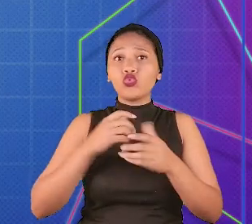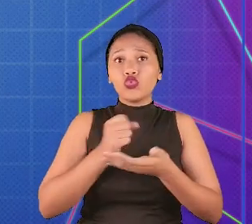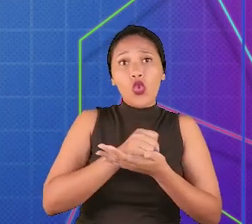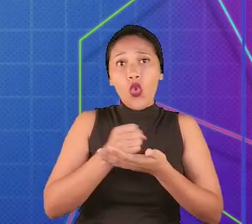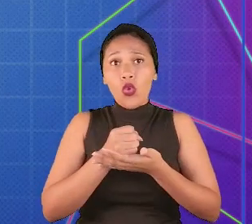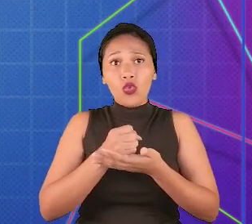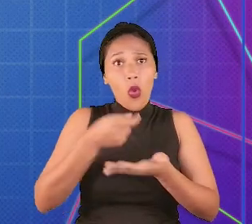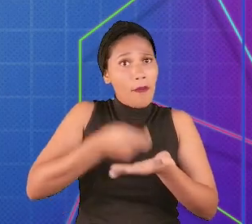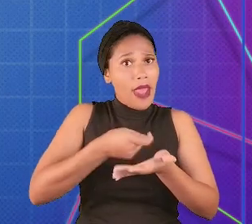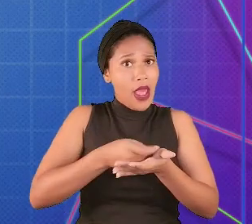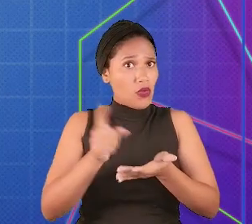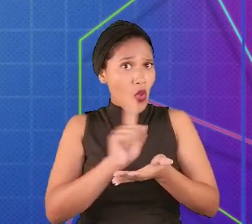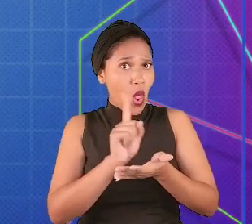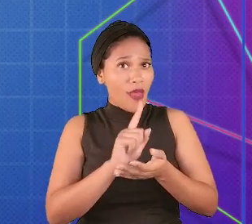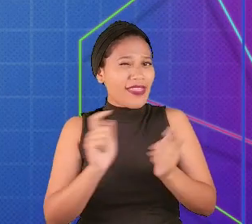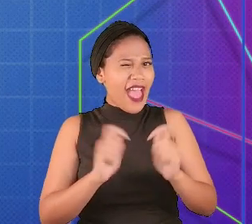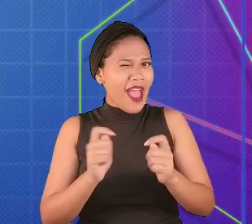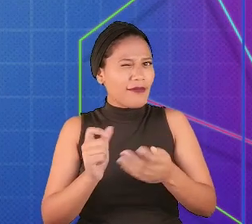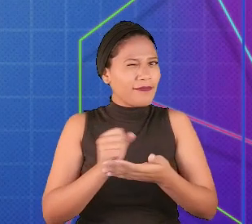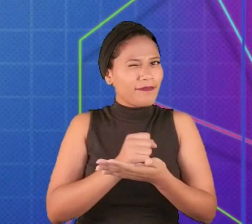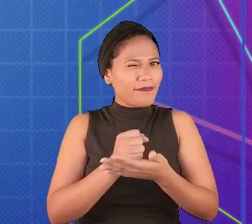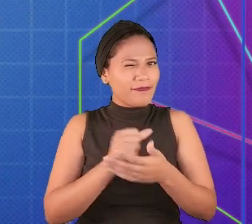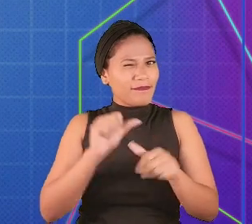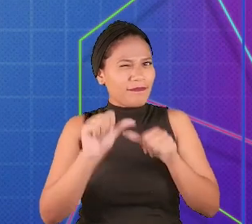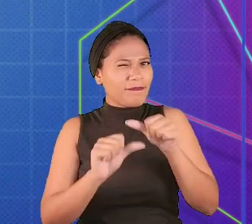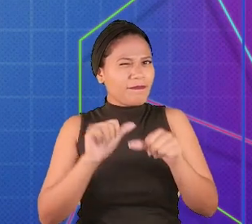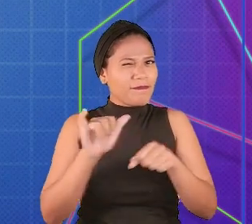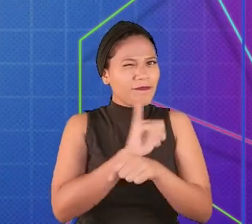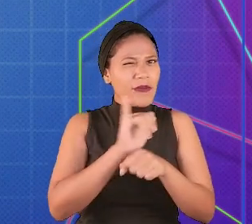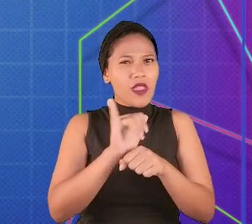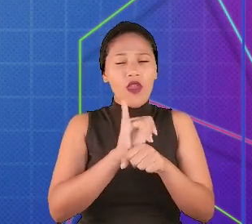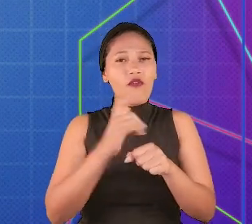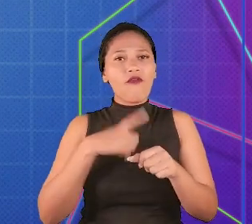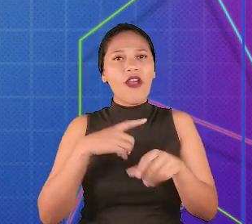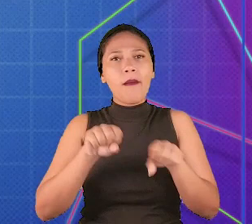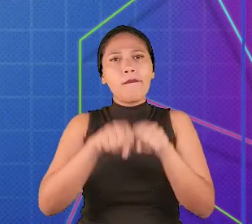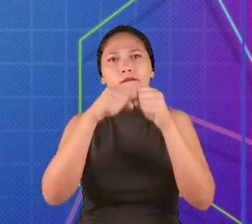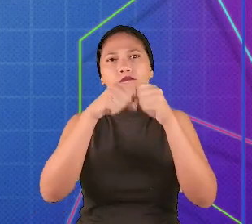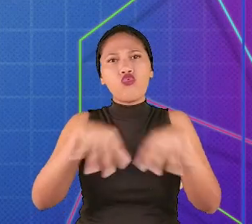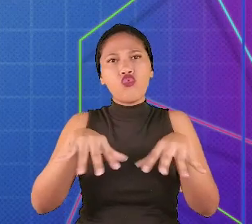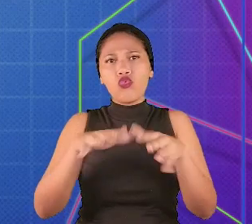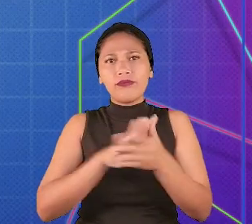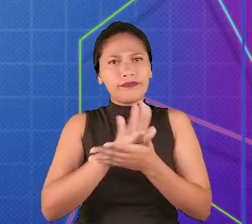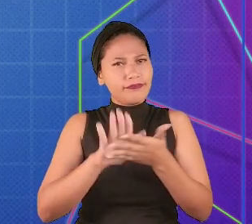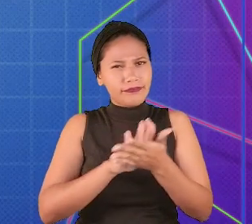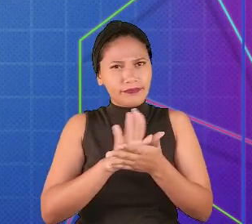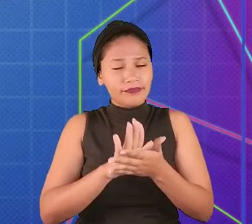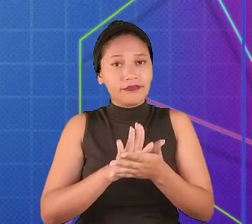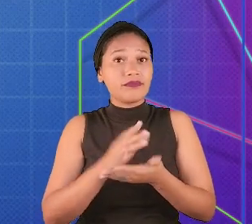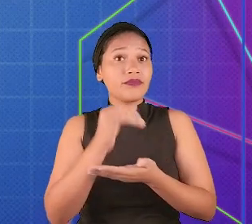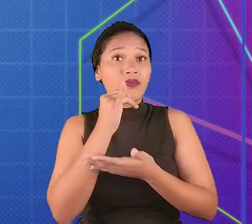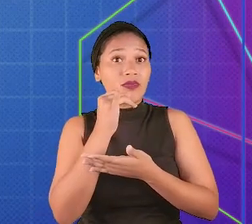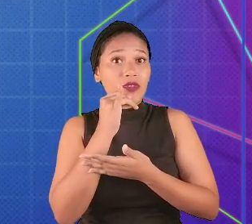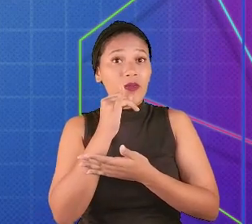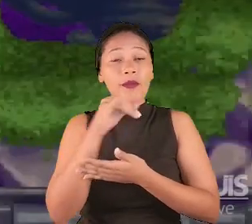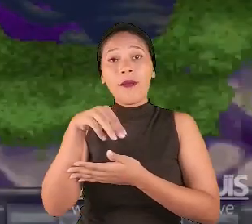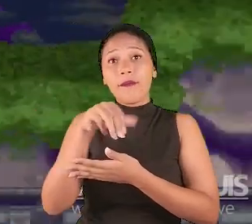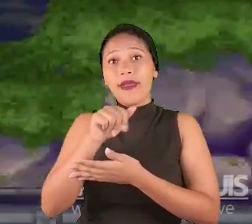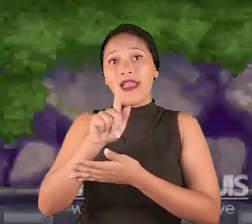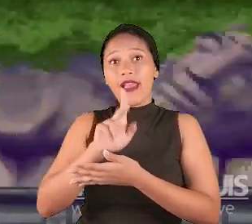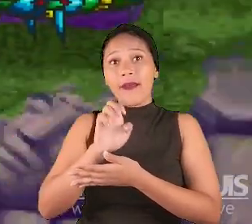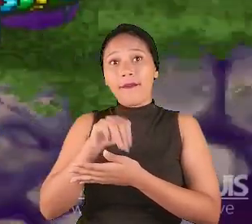obrigadas. Então, você pode dar um skip sem problemas, que não vai afetar o seu desempenho total. Exemplo, Mega Man